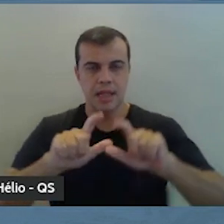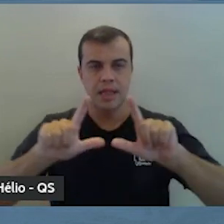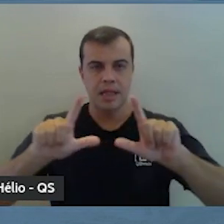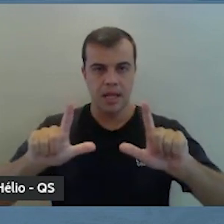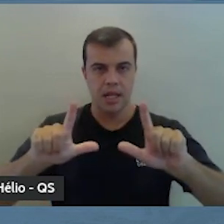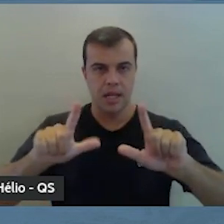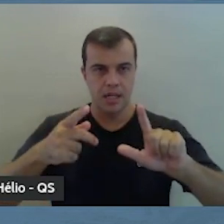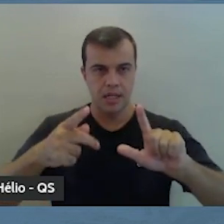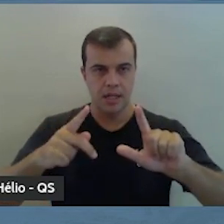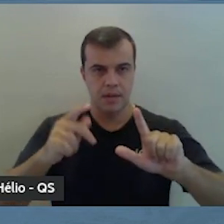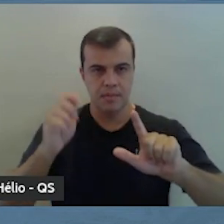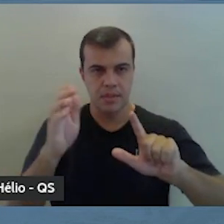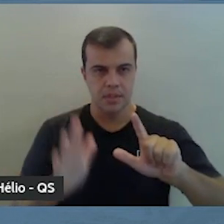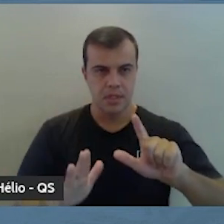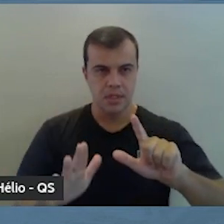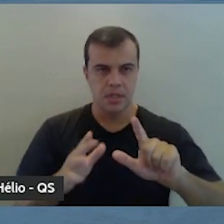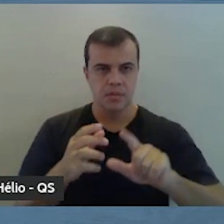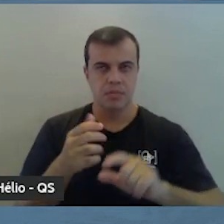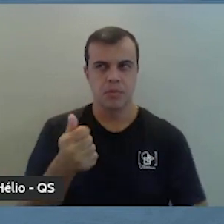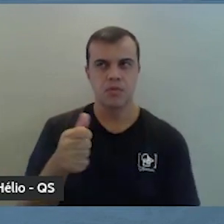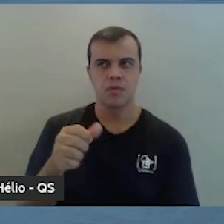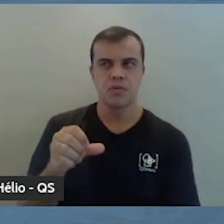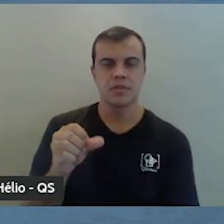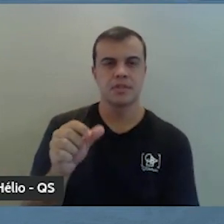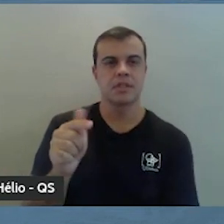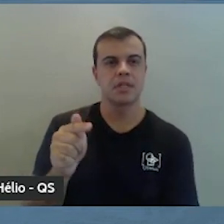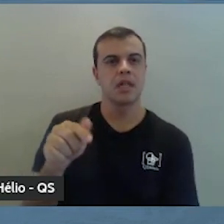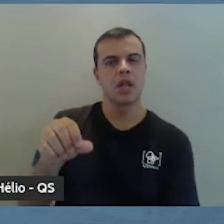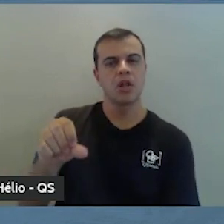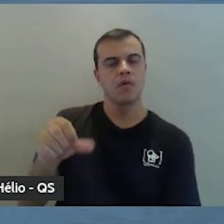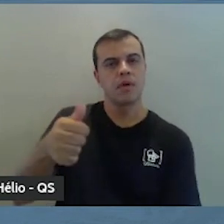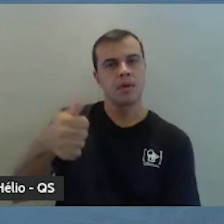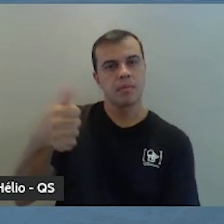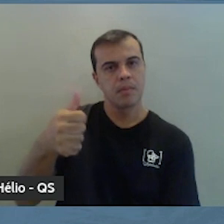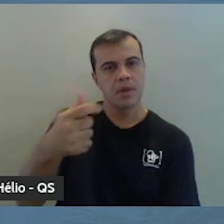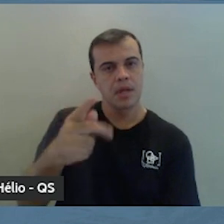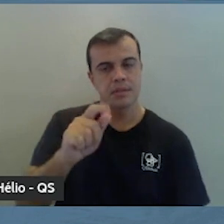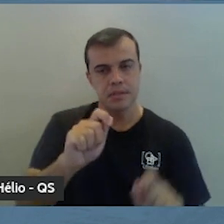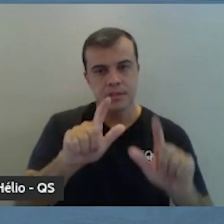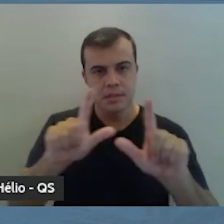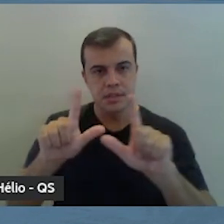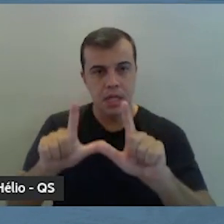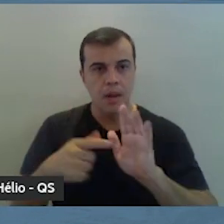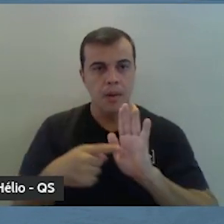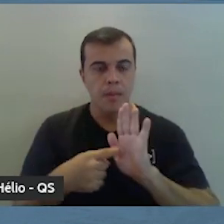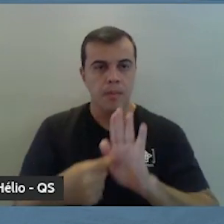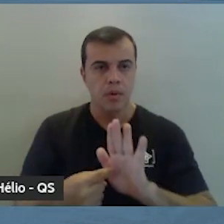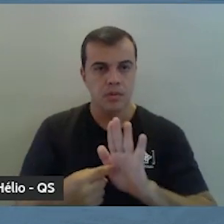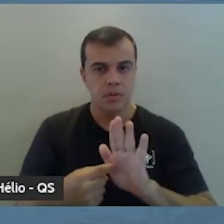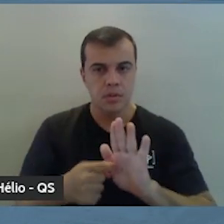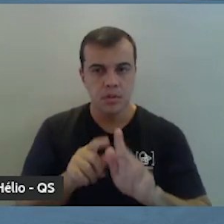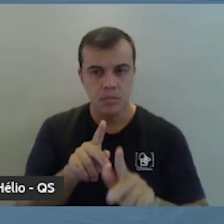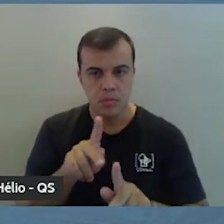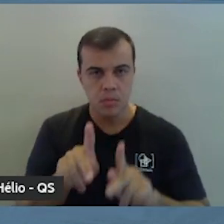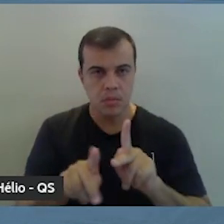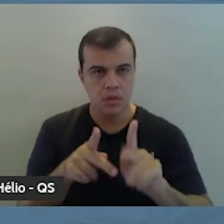Derrubador Brasileiro, ela é de 1879. No primeiro momento, essas telas em que ele mostra a população, que ele mostra os